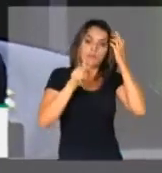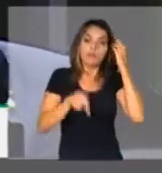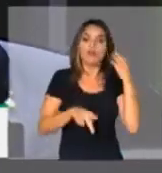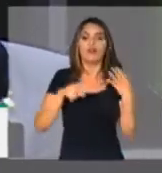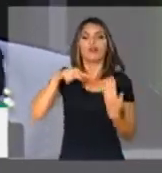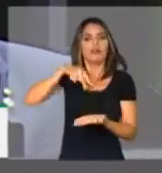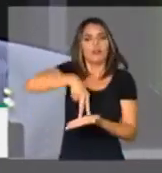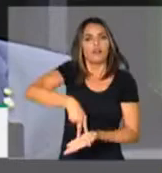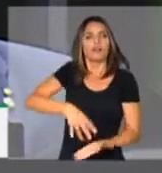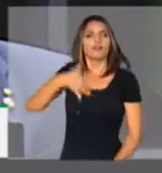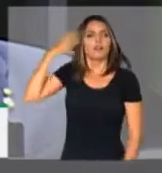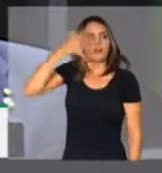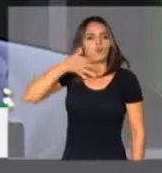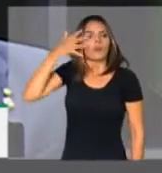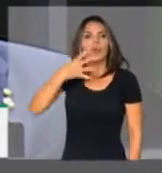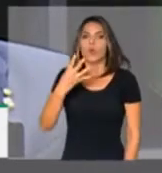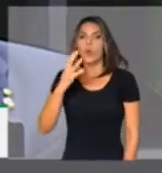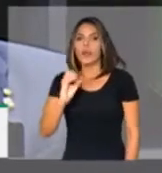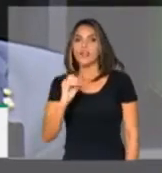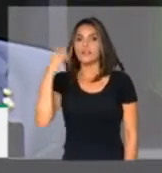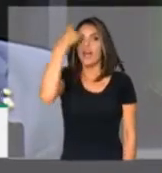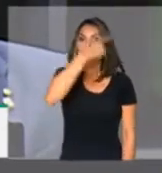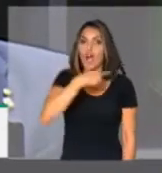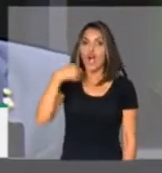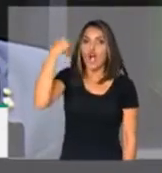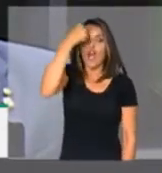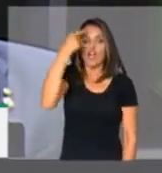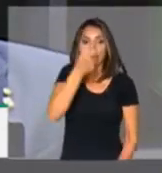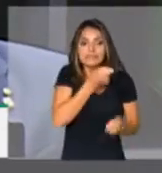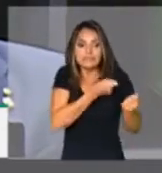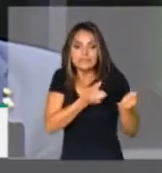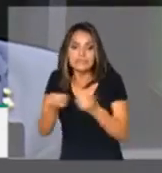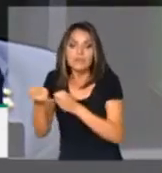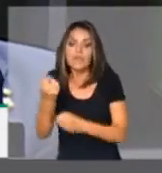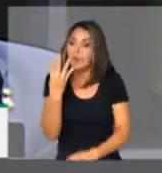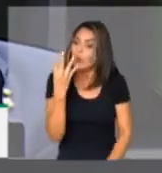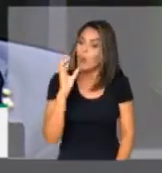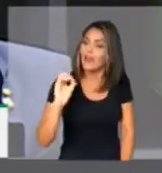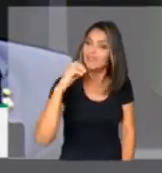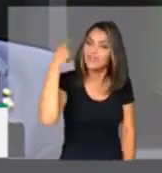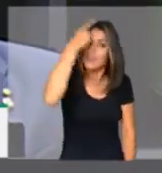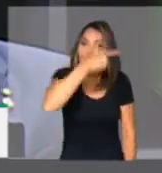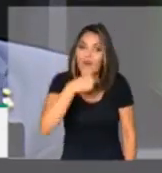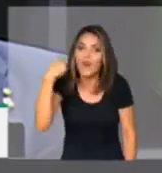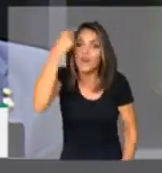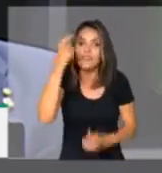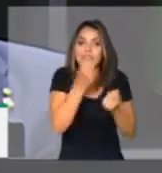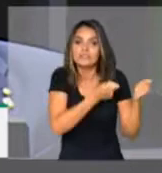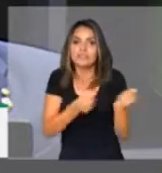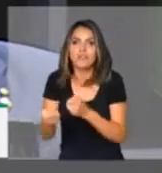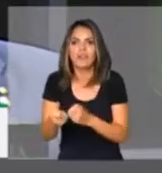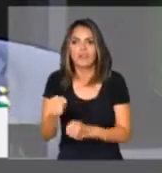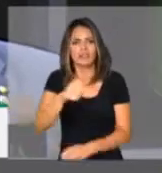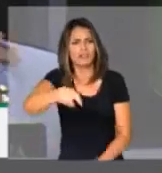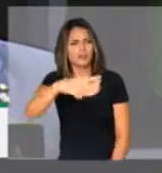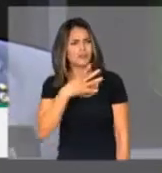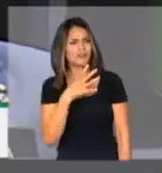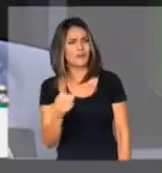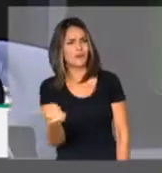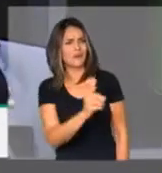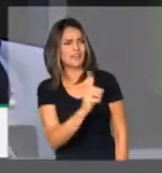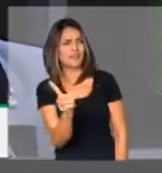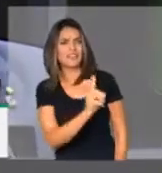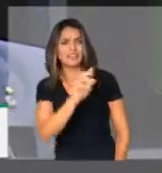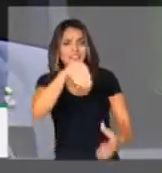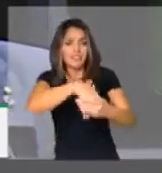de pé dando 40 horas semanais no Estado, 40 horas semanais, não conhece uma sala de